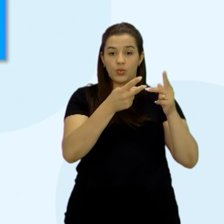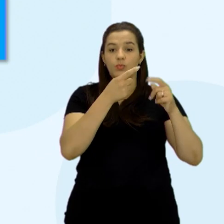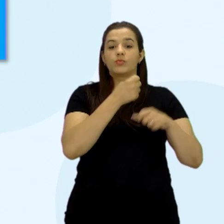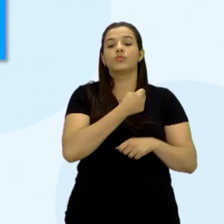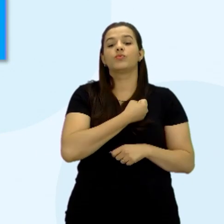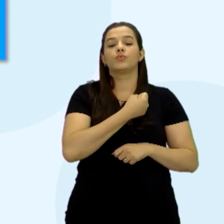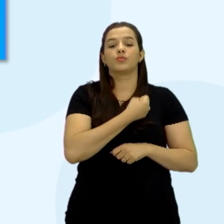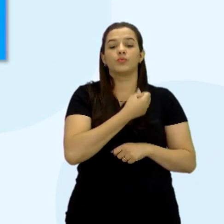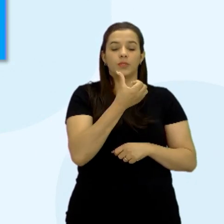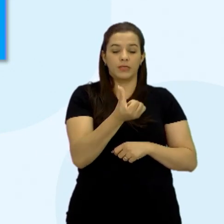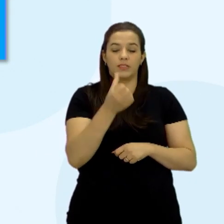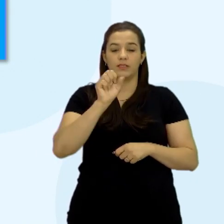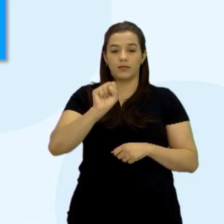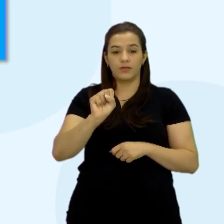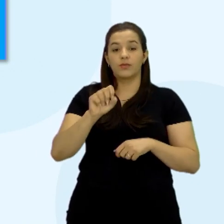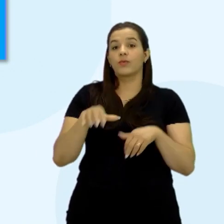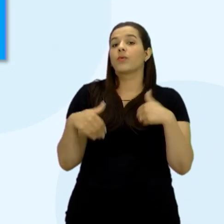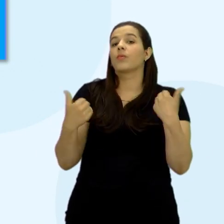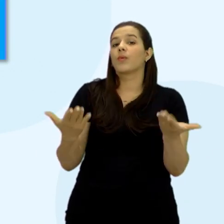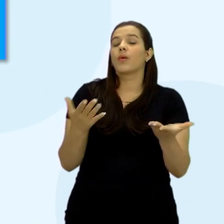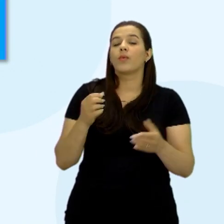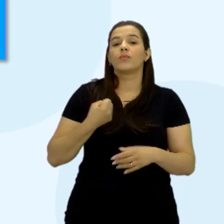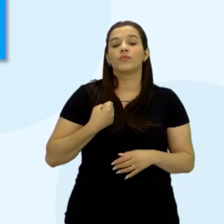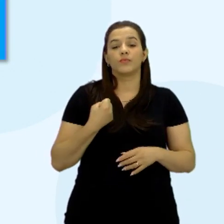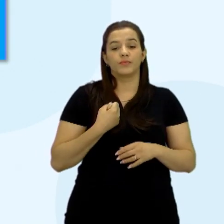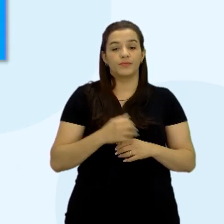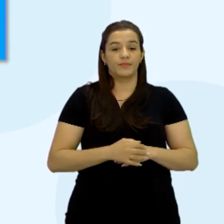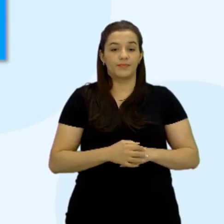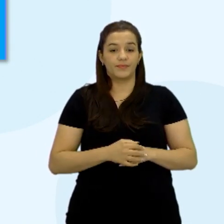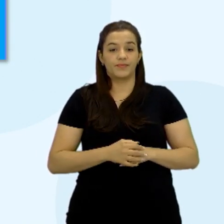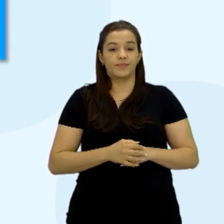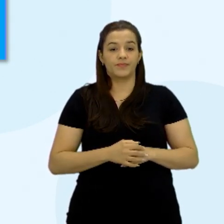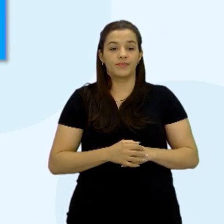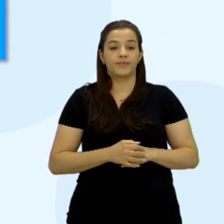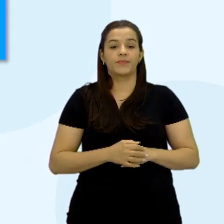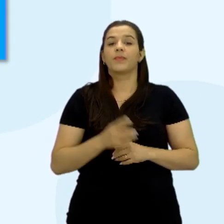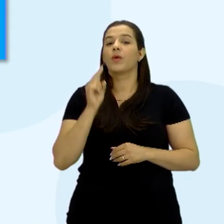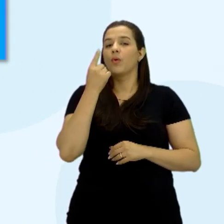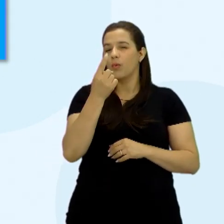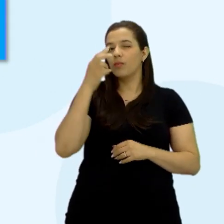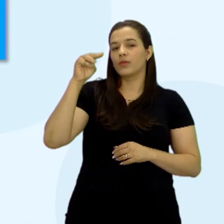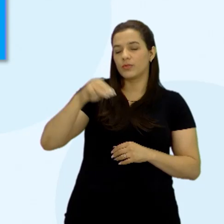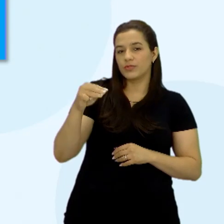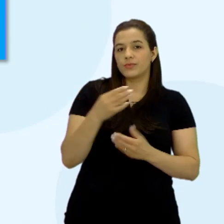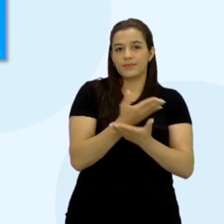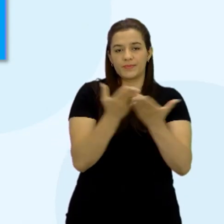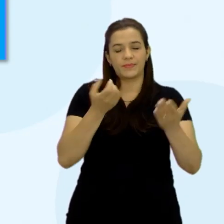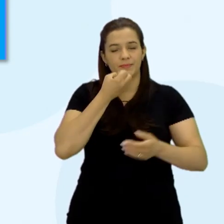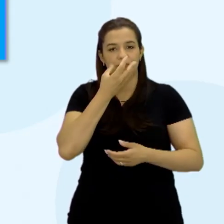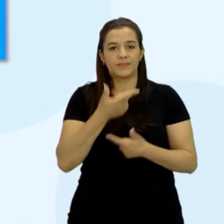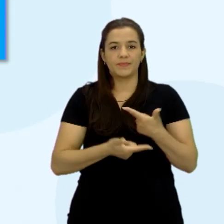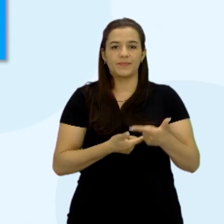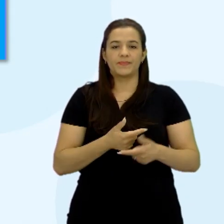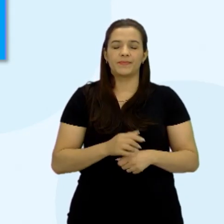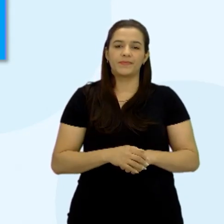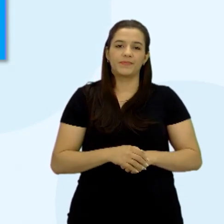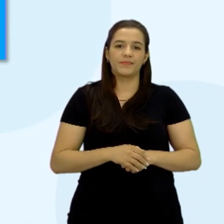é 68. Que número é esse? Ótimo, né? Ficou bonito esse. Muito legal. Um minutinho para vocês, bom trabalho.